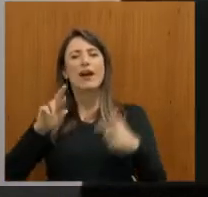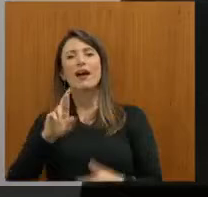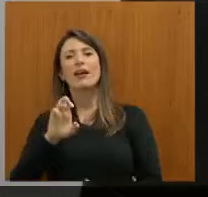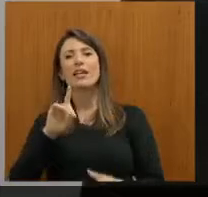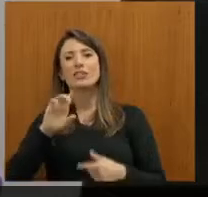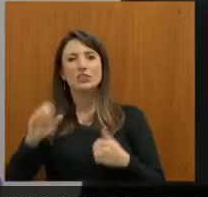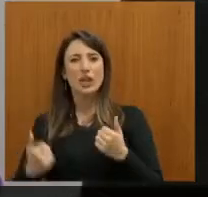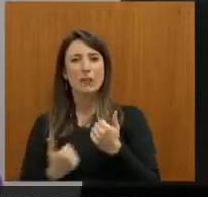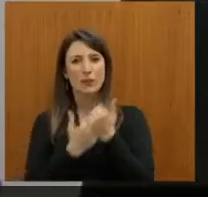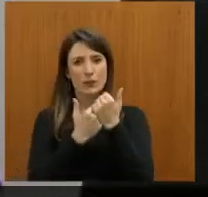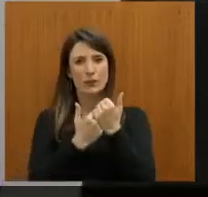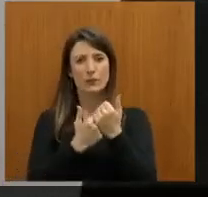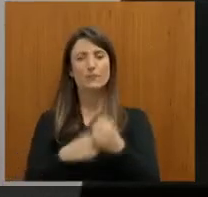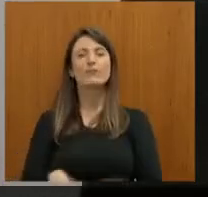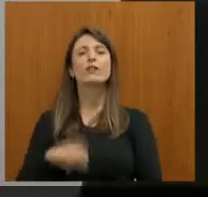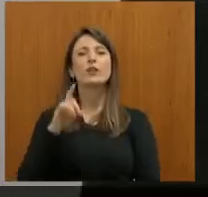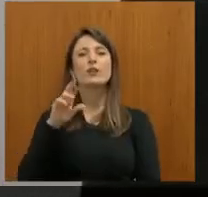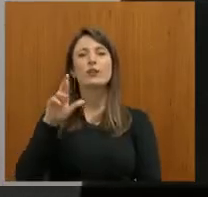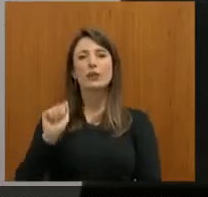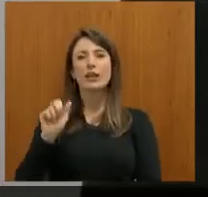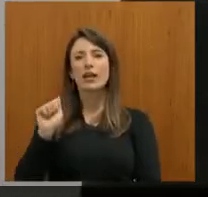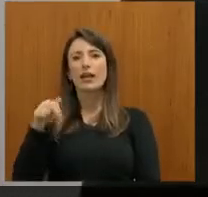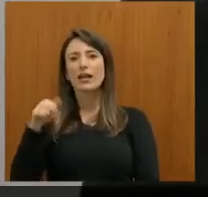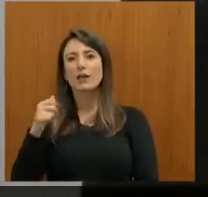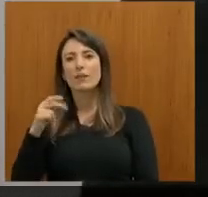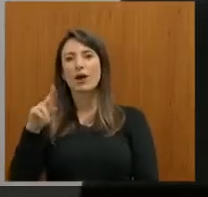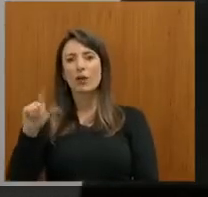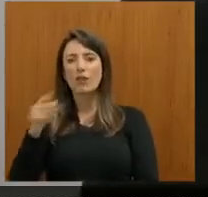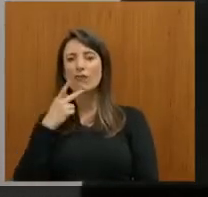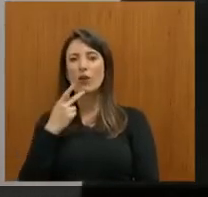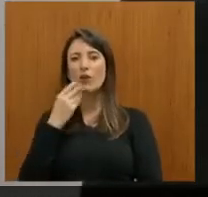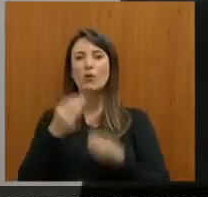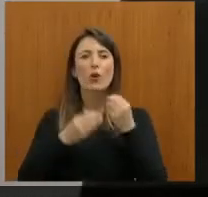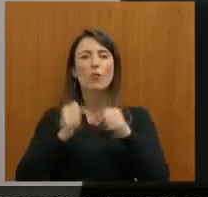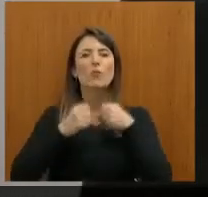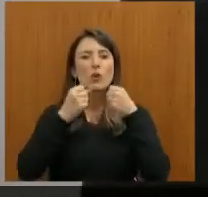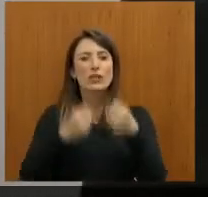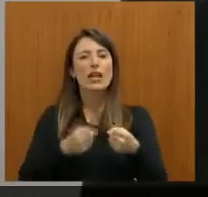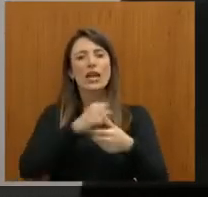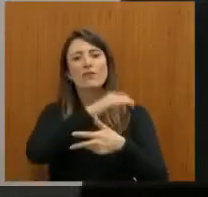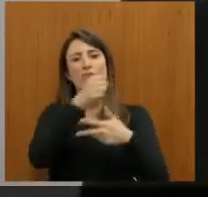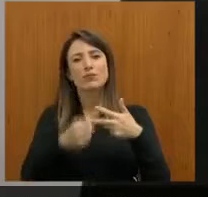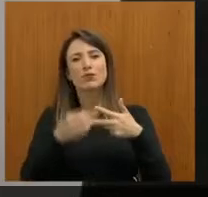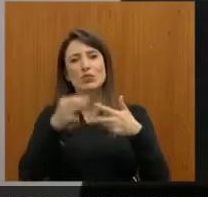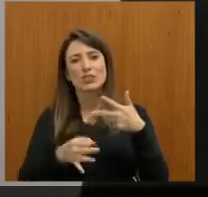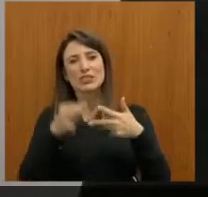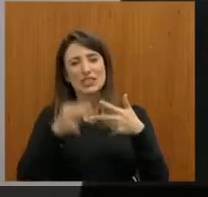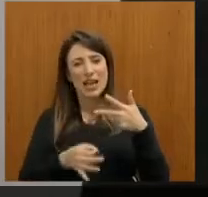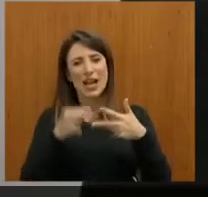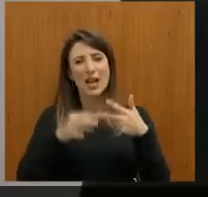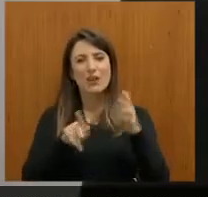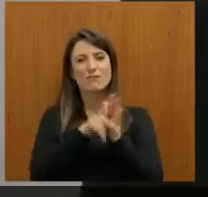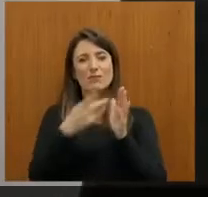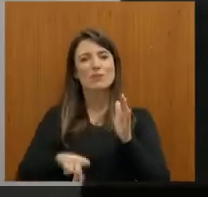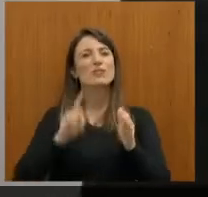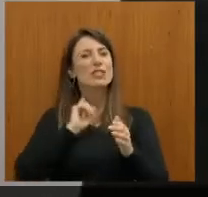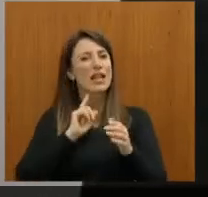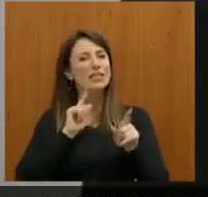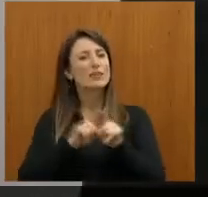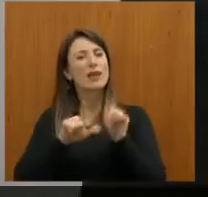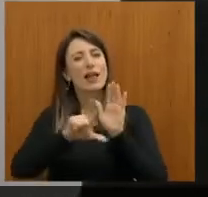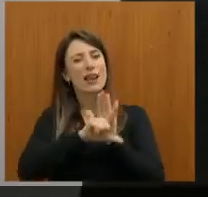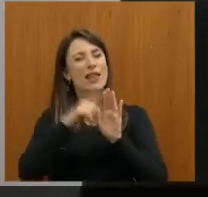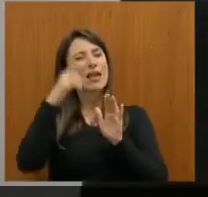Paula falou o poder do Judiciário de Minas Gerais EA Lei Maria da Penha nos 15 anos de